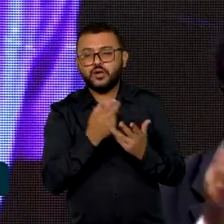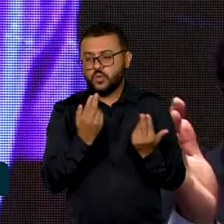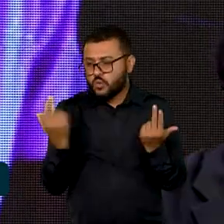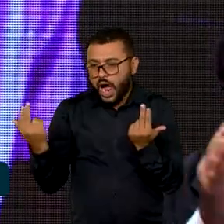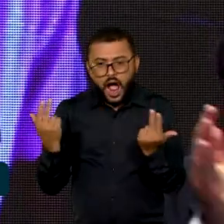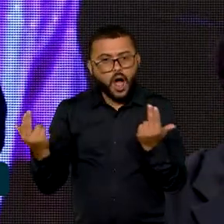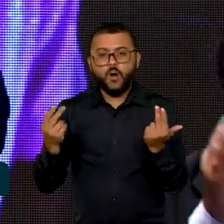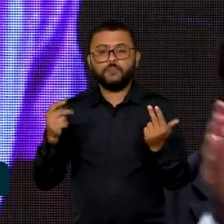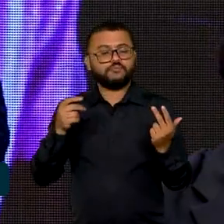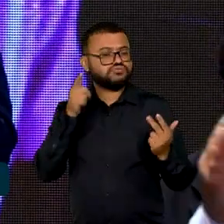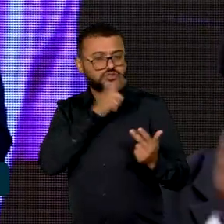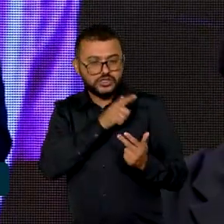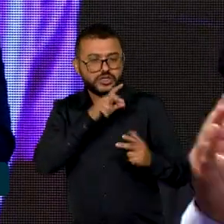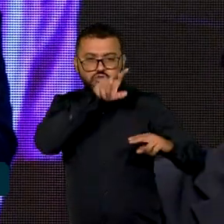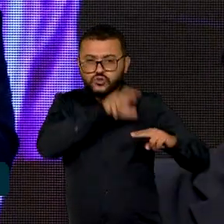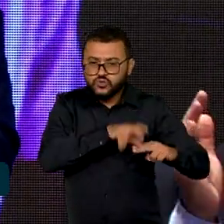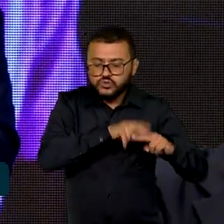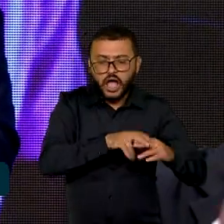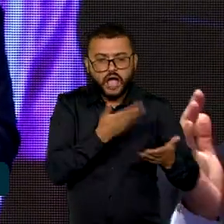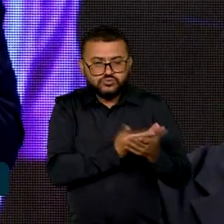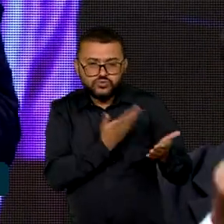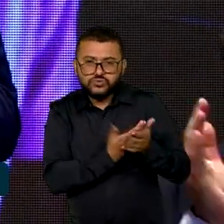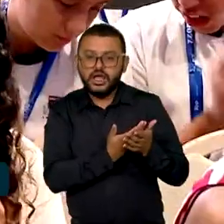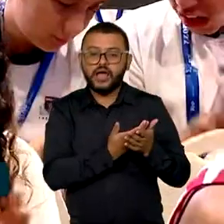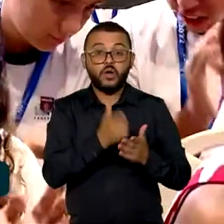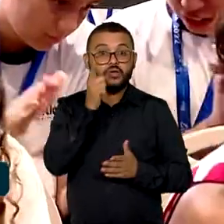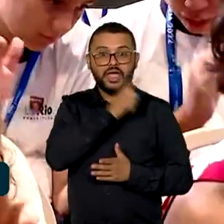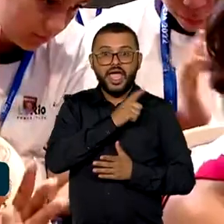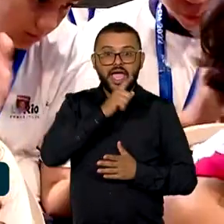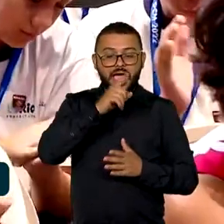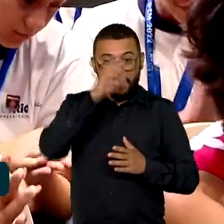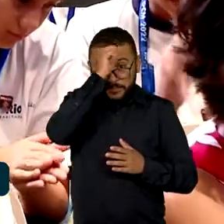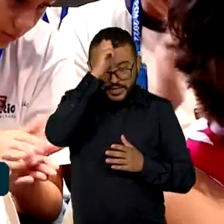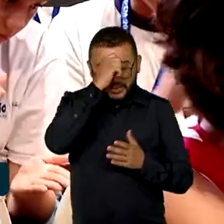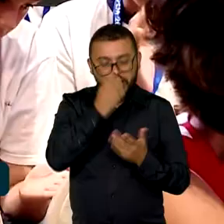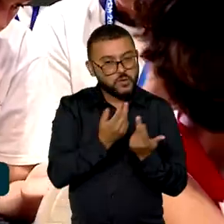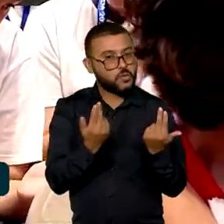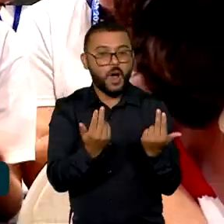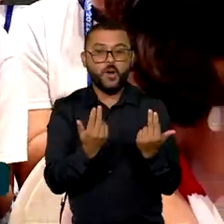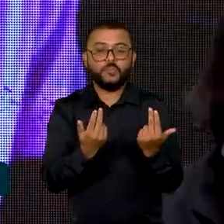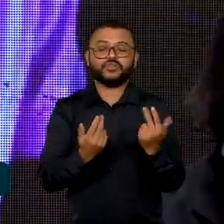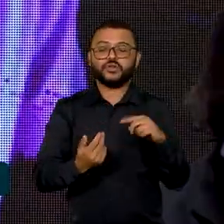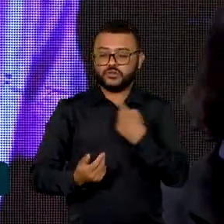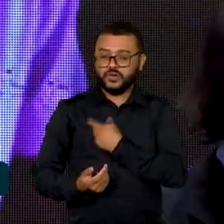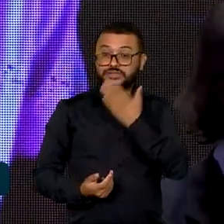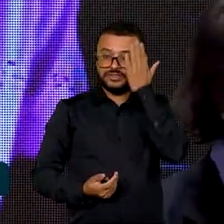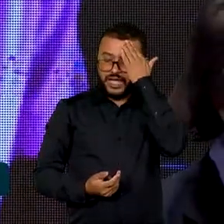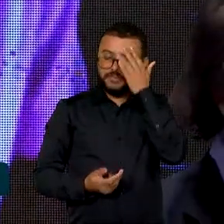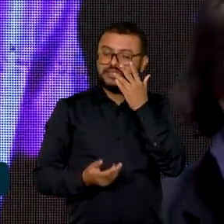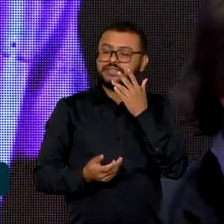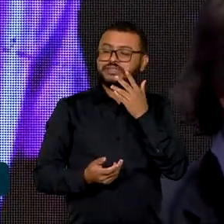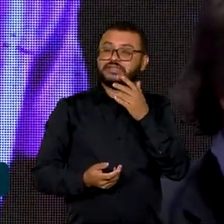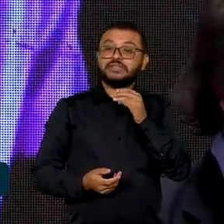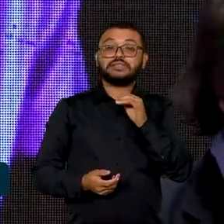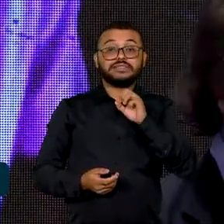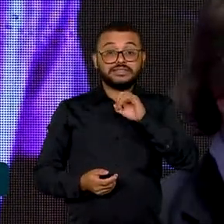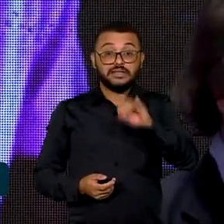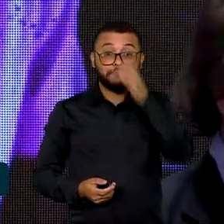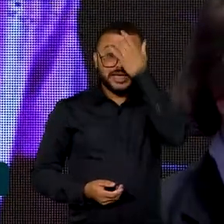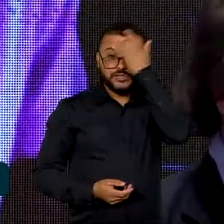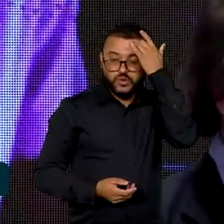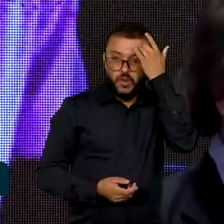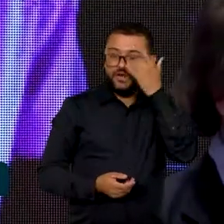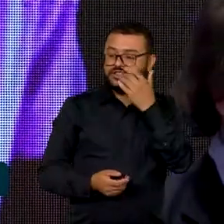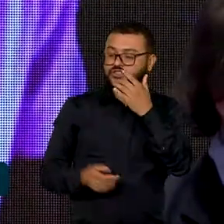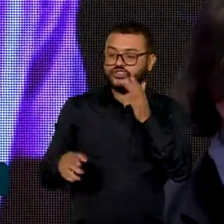chance e sentar na mesma mesa para aprender a mesma coisa. Então, toda vez que alguém chegar